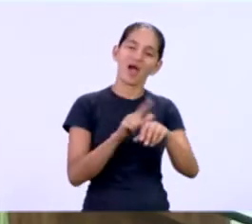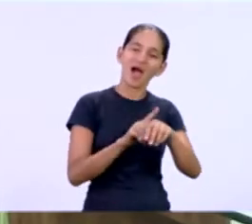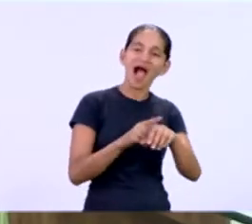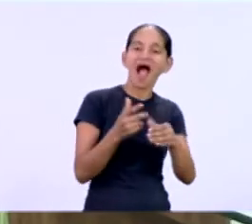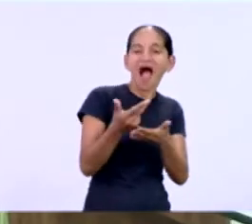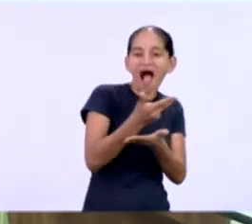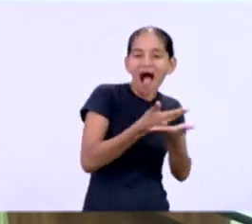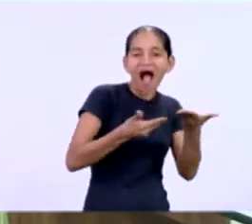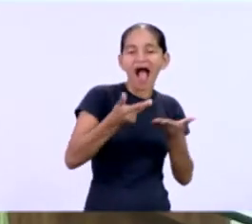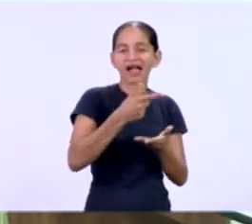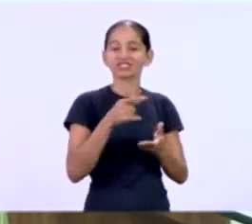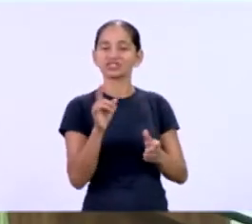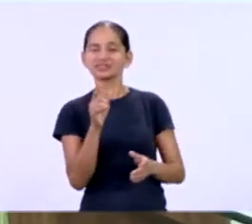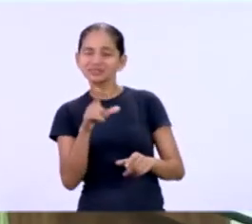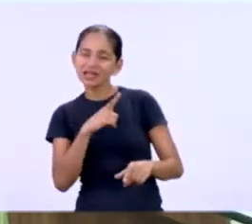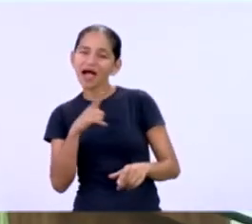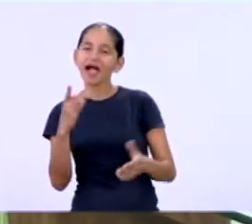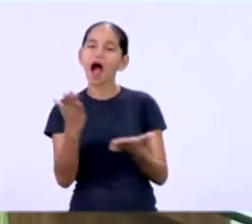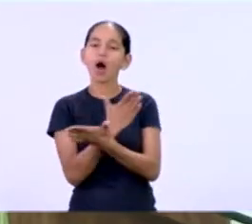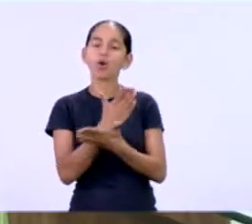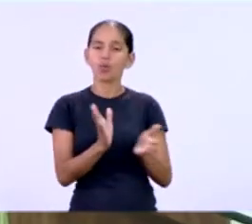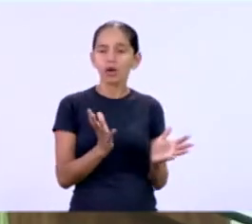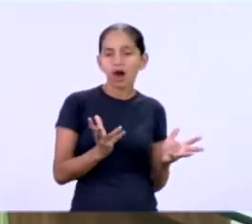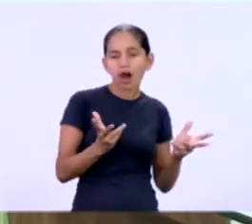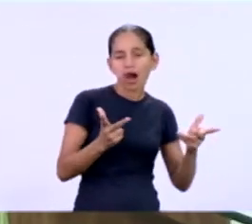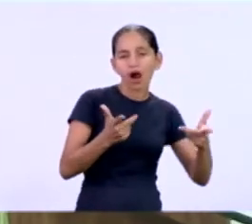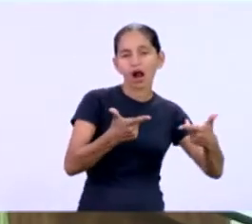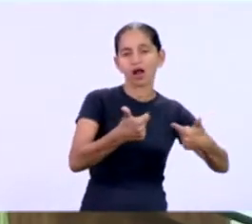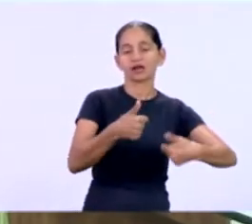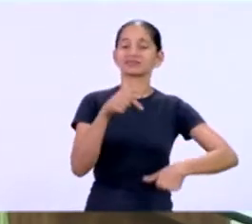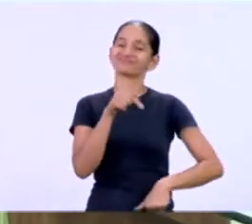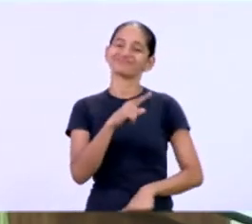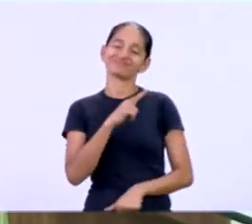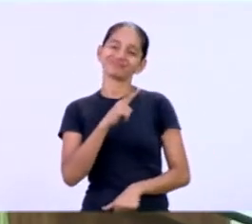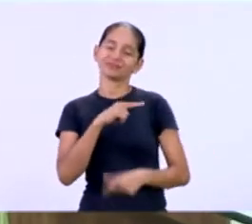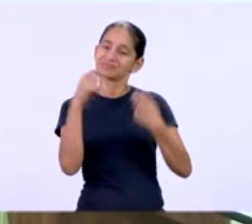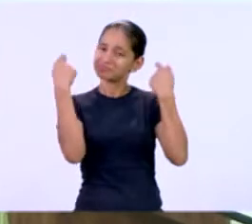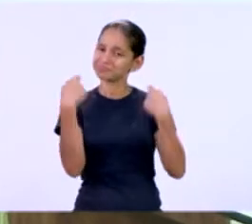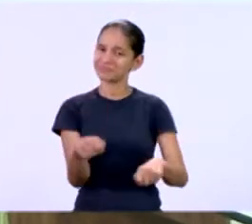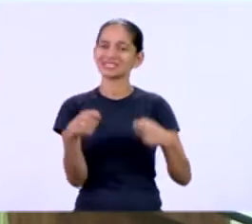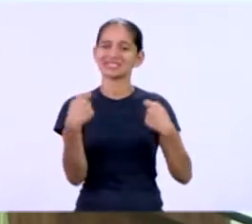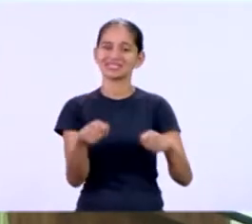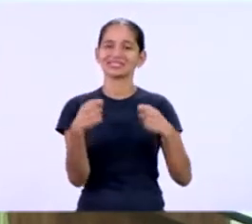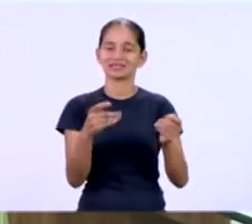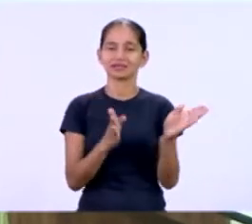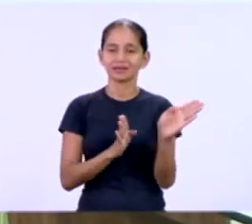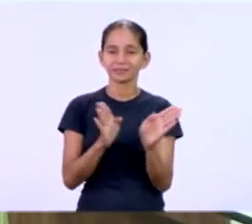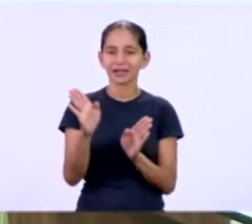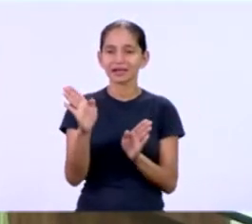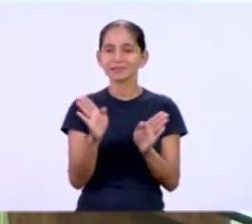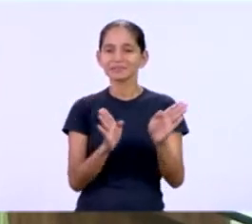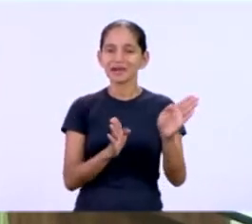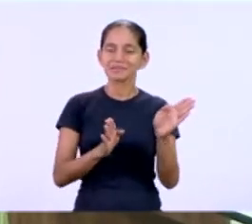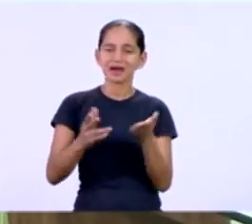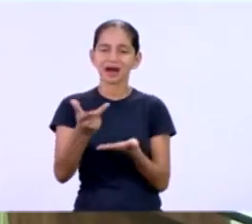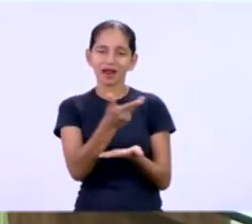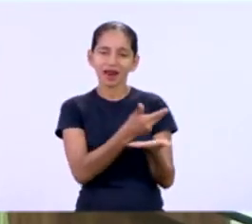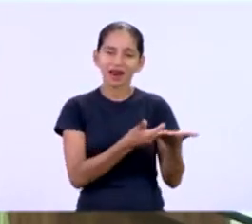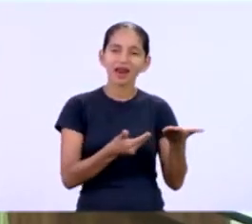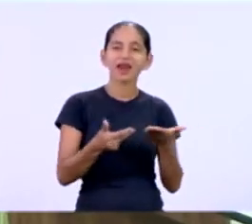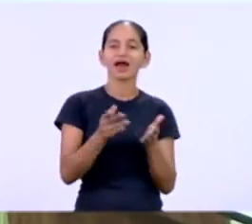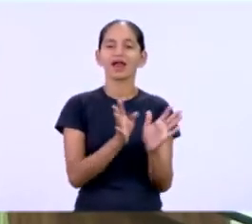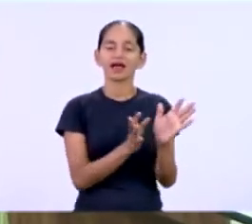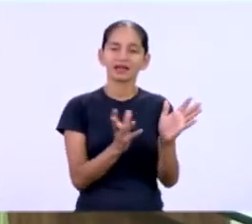pouco de arte. Por isso que às vezes a gente fala que o gestor financeiro, a pessoa encarregada por isso, ele tem que fazer arte, porque ele tem